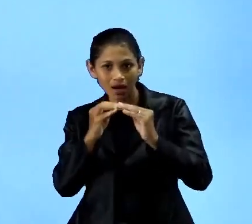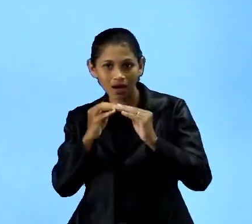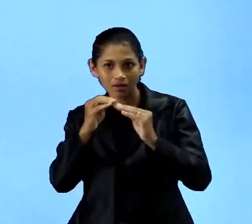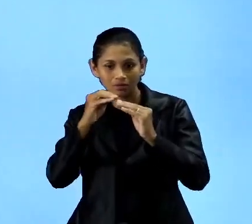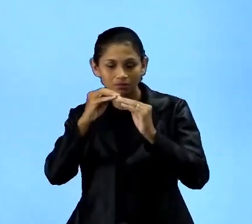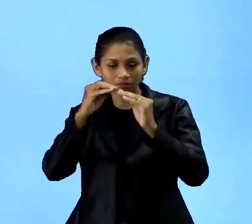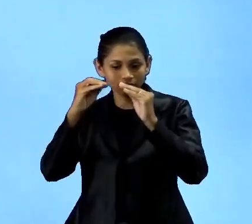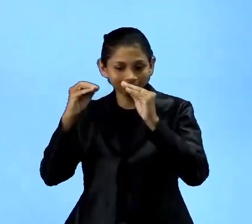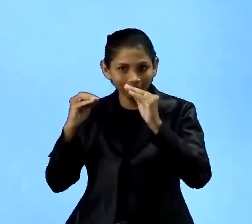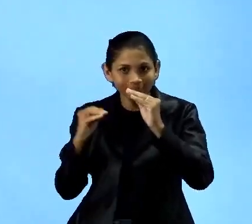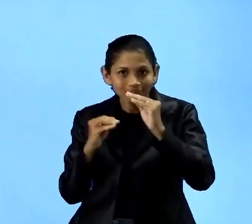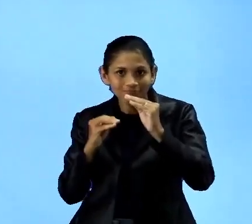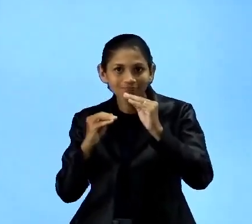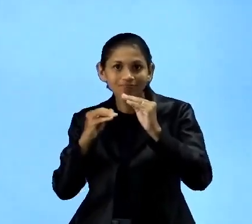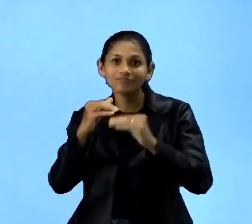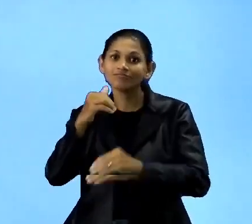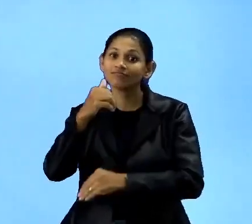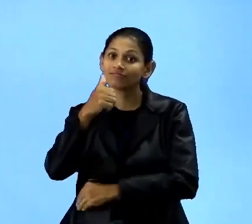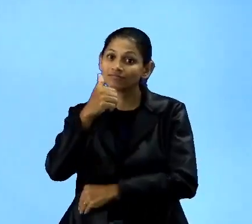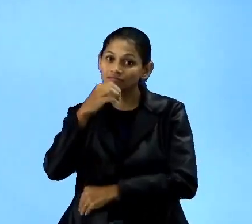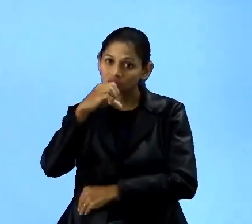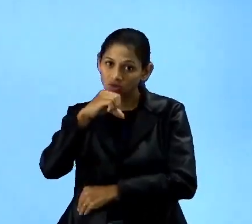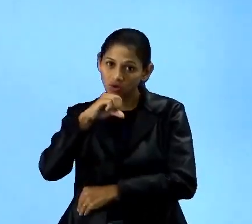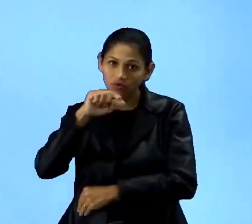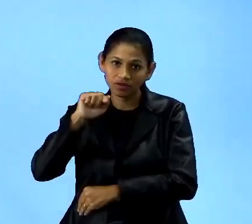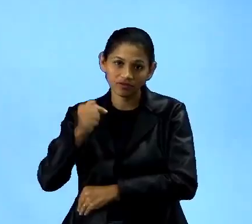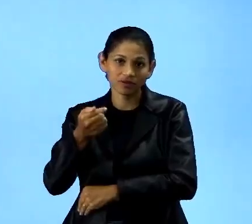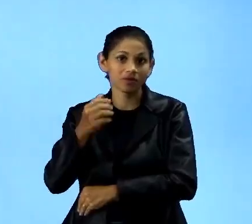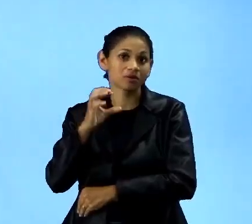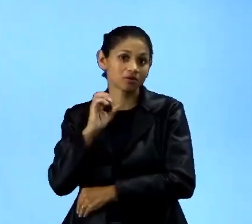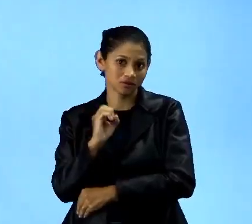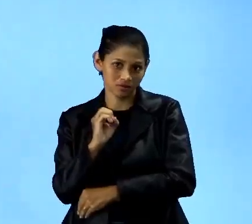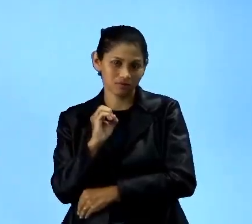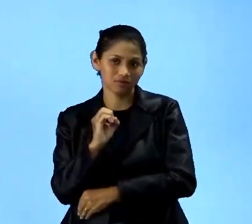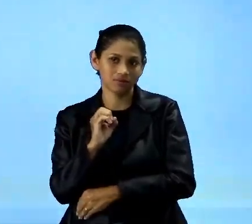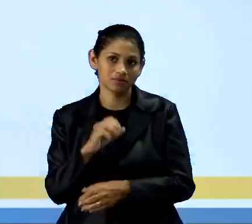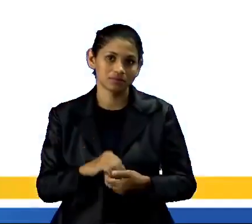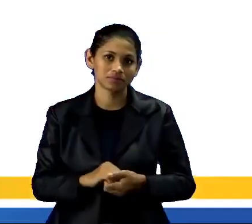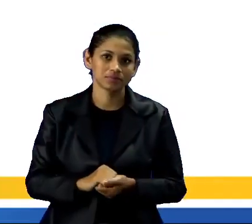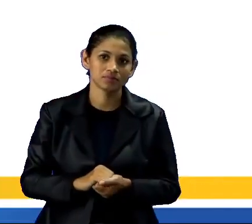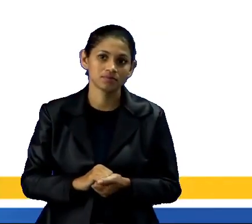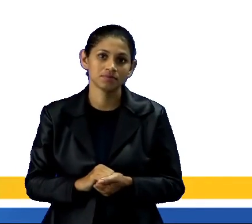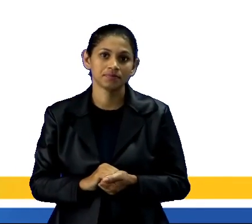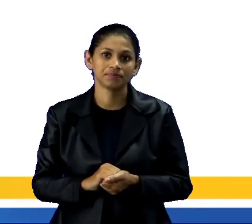menos e aí fica 9,0. Esses são os casos especiais.